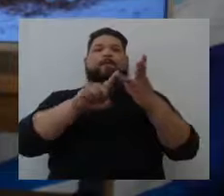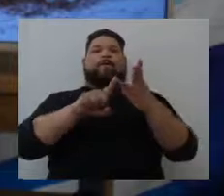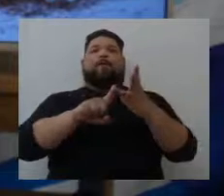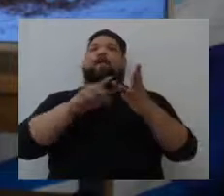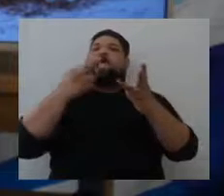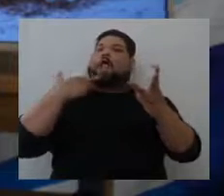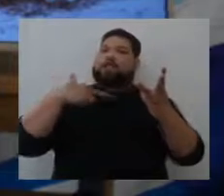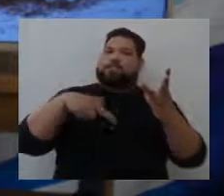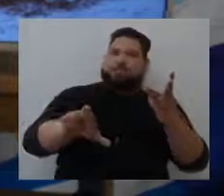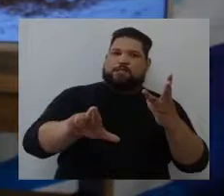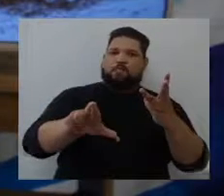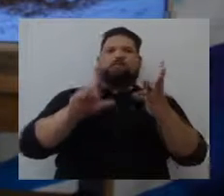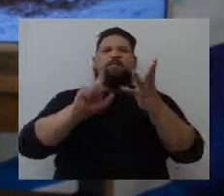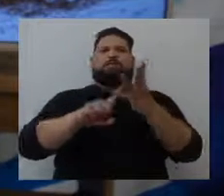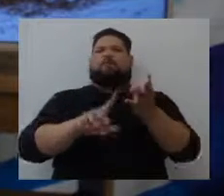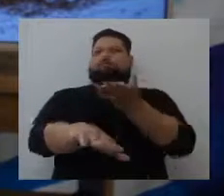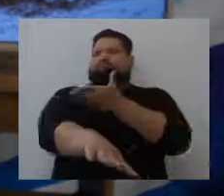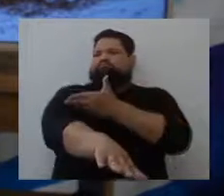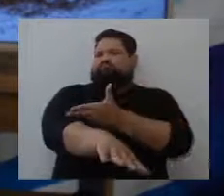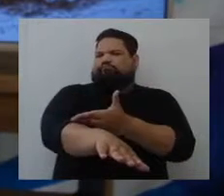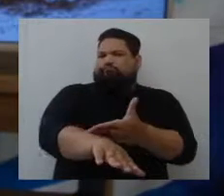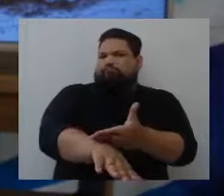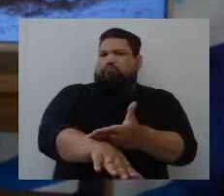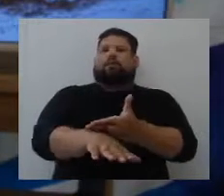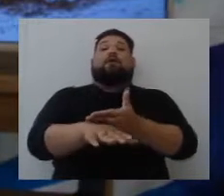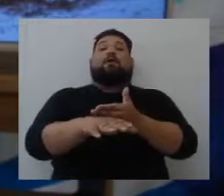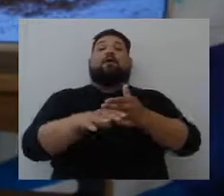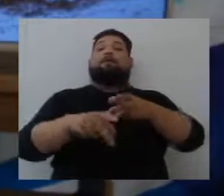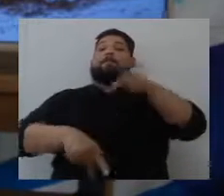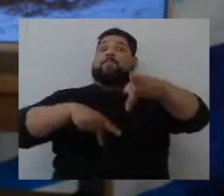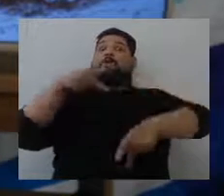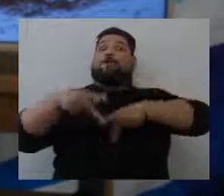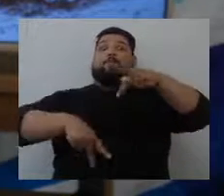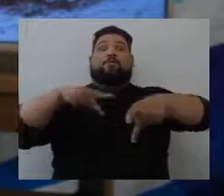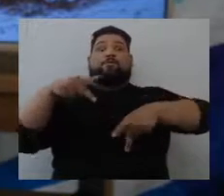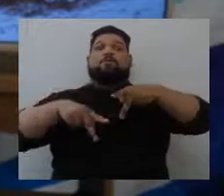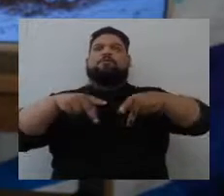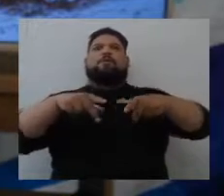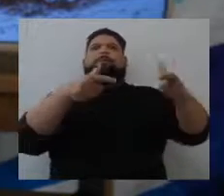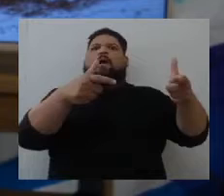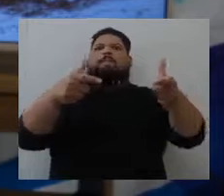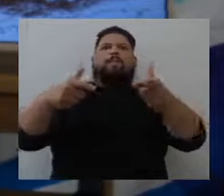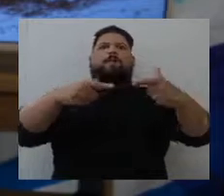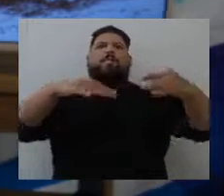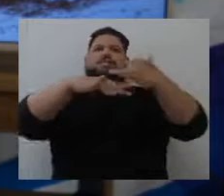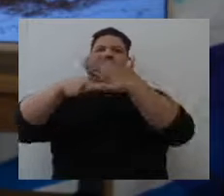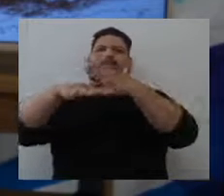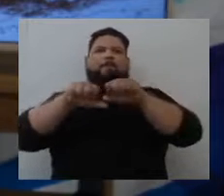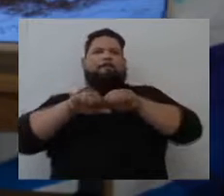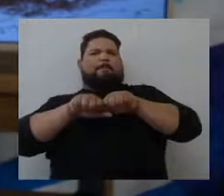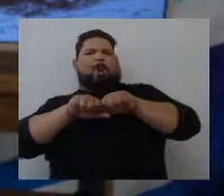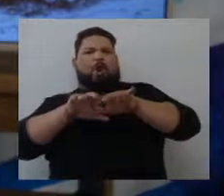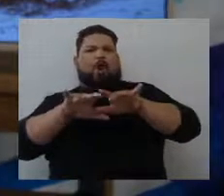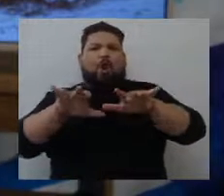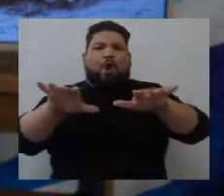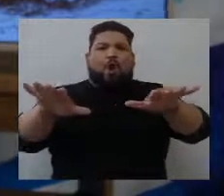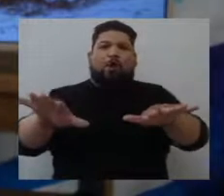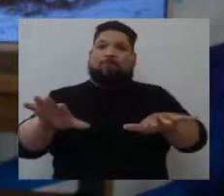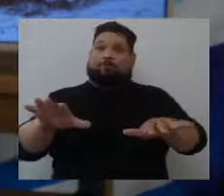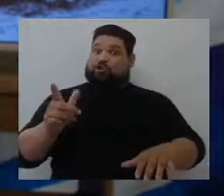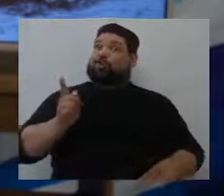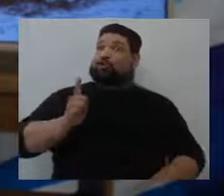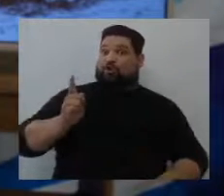costumes, compartilhados por uma grande população espalhada em diferentes cidades e estados.